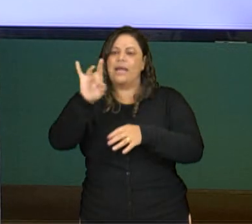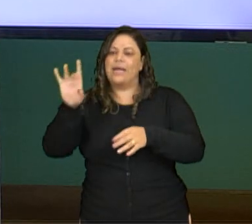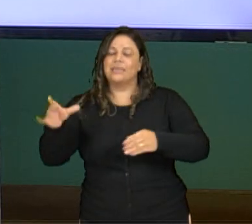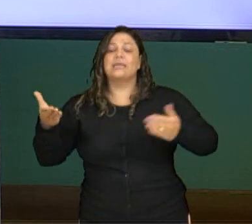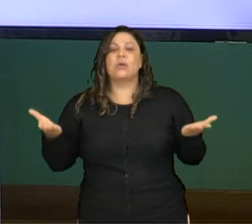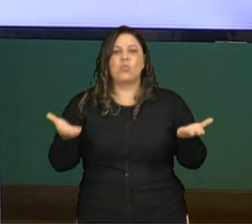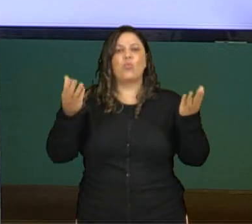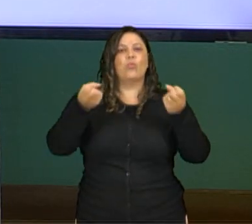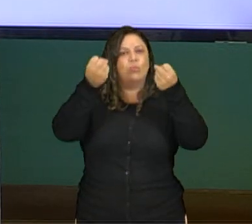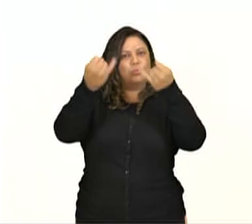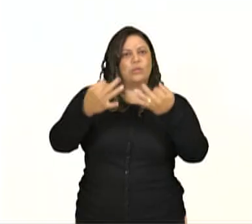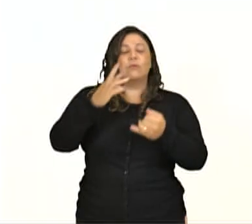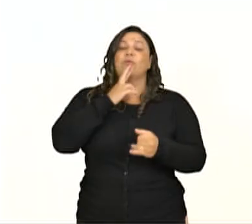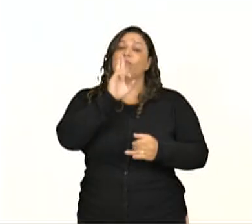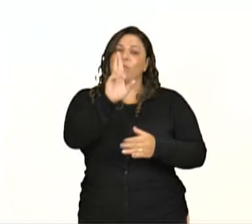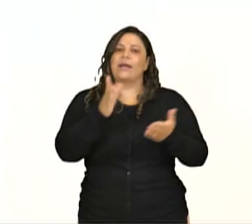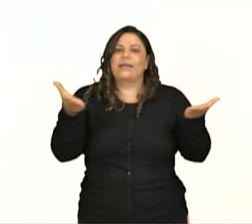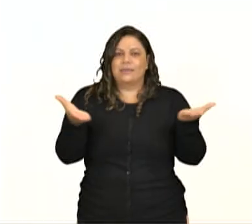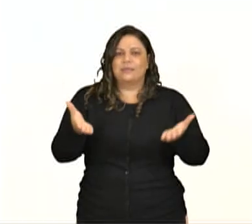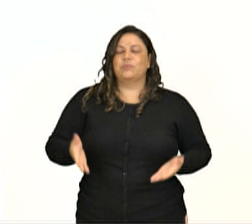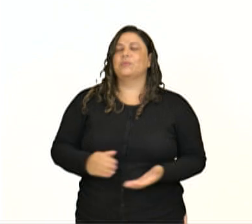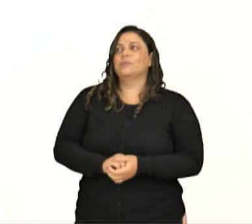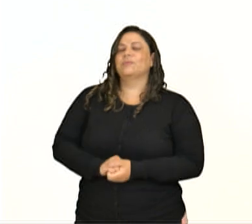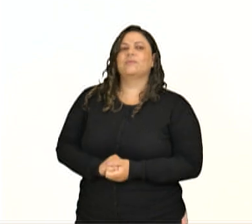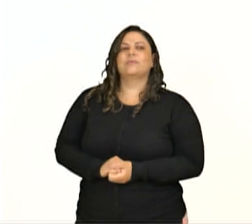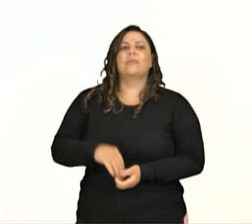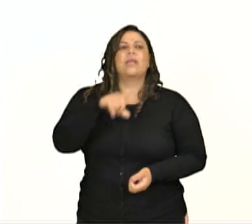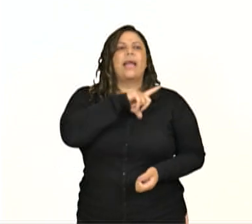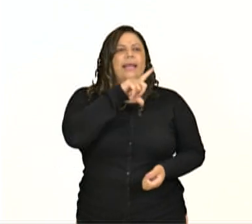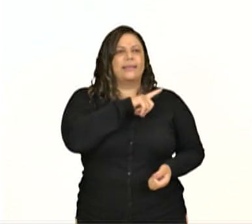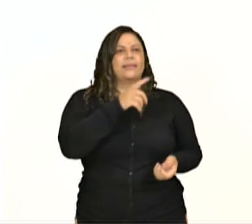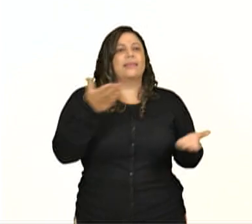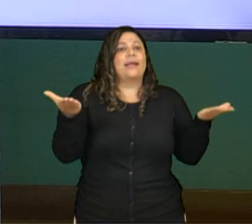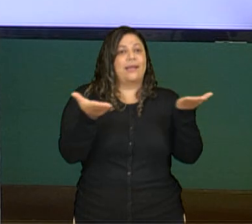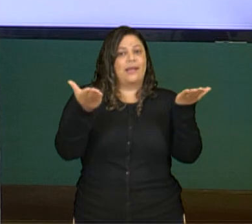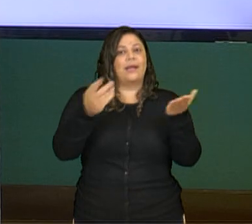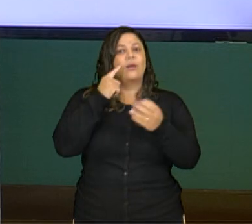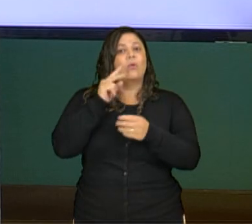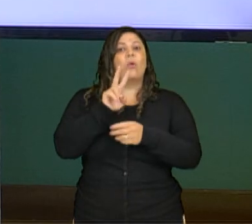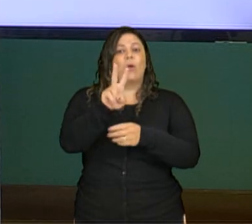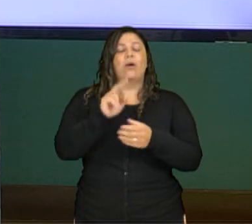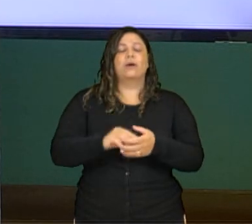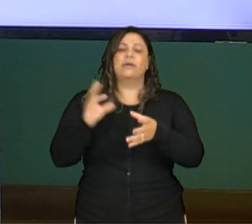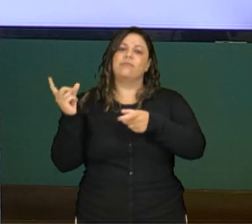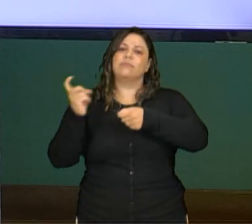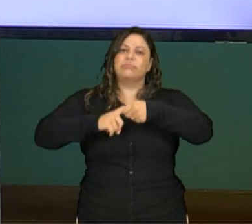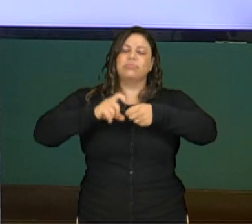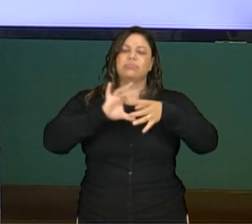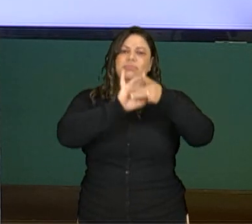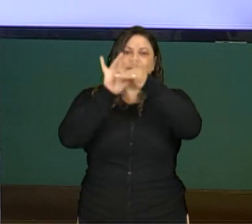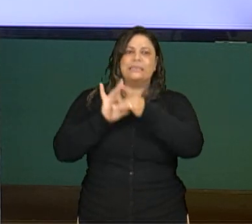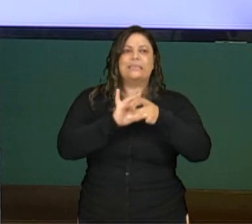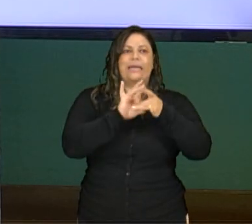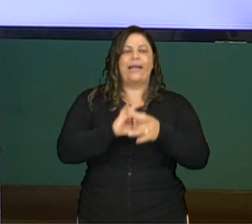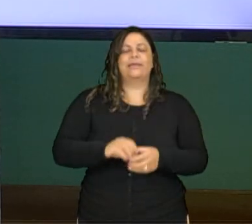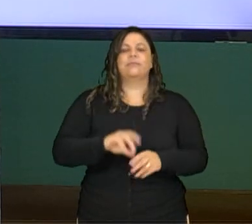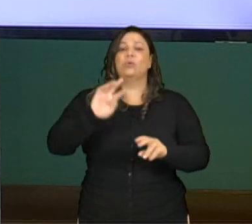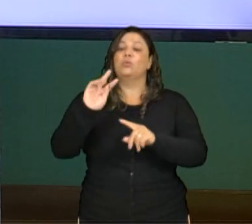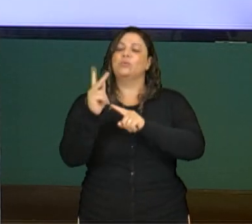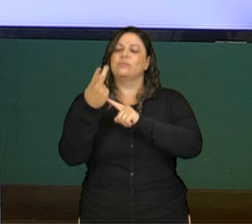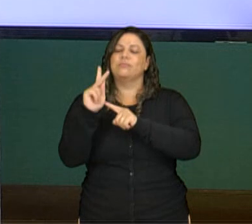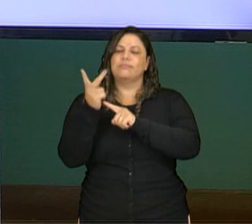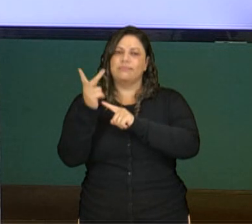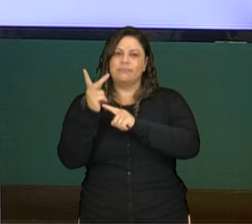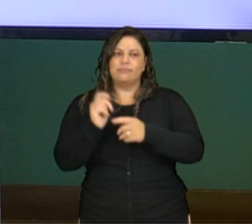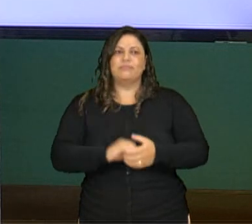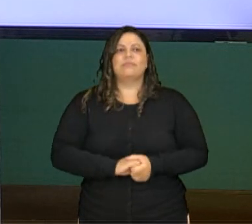Então, confere ali a resposta. Nós temos aqui, vamos ligar primeiro os hidrogênios. Então, se você observar